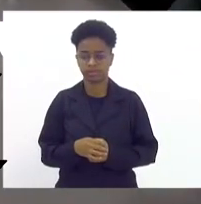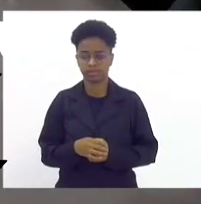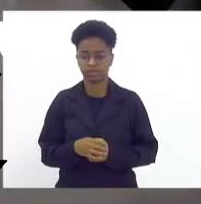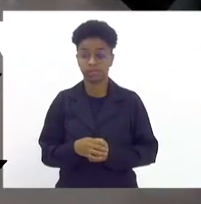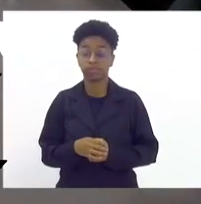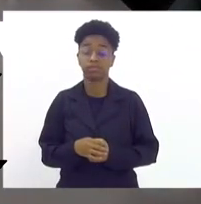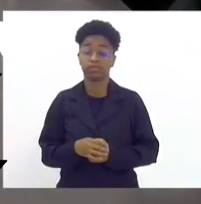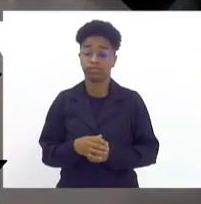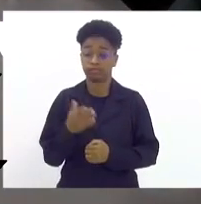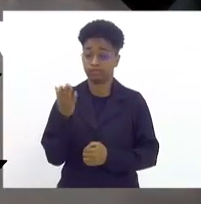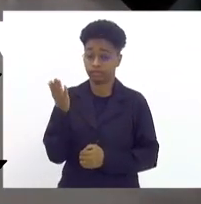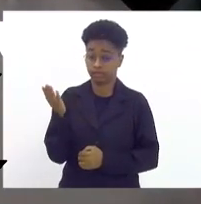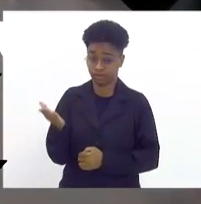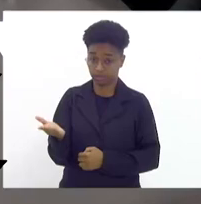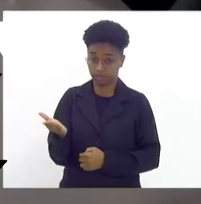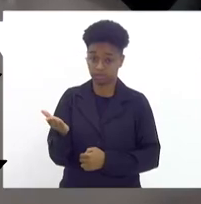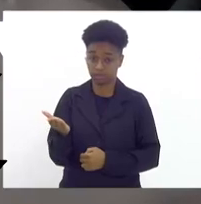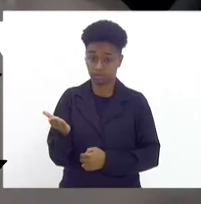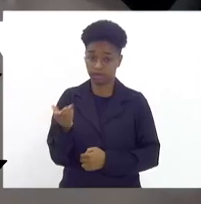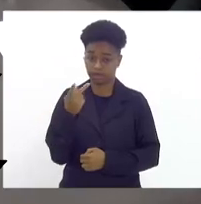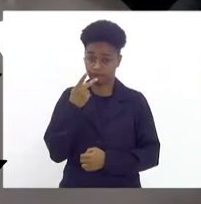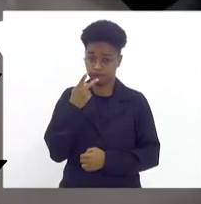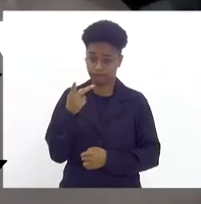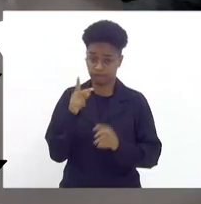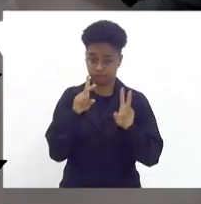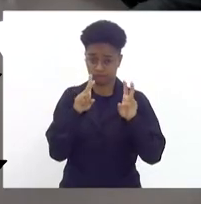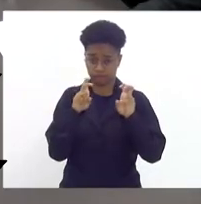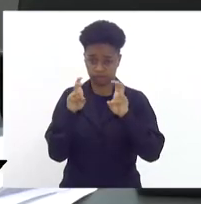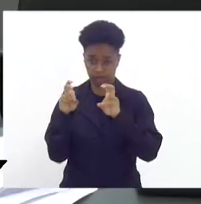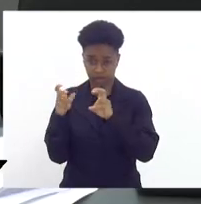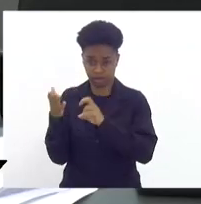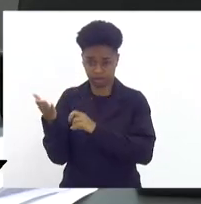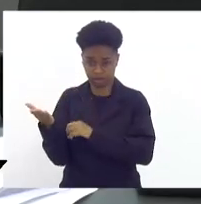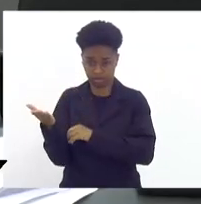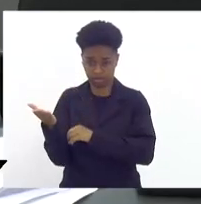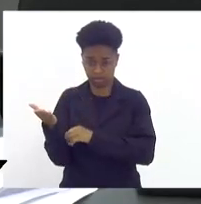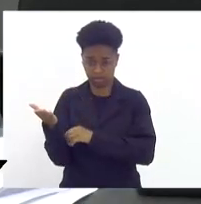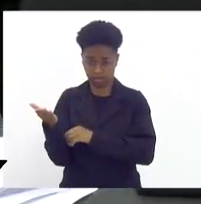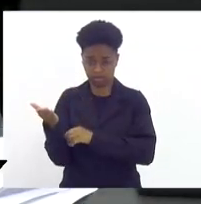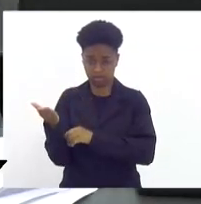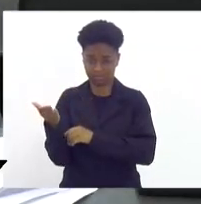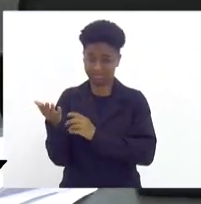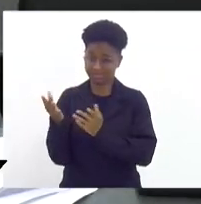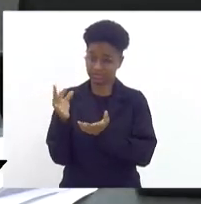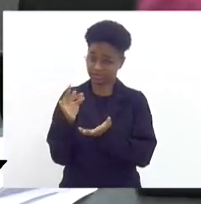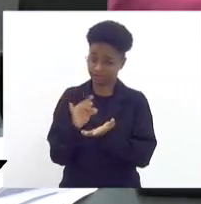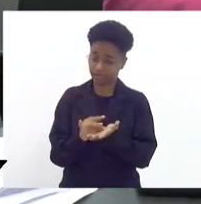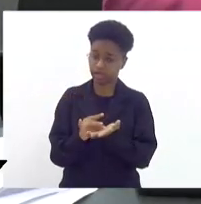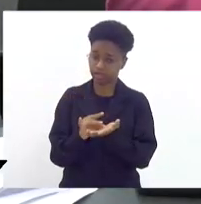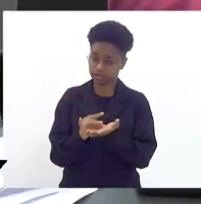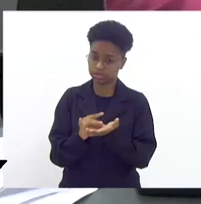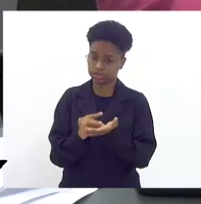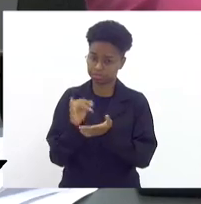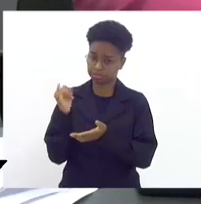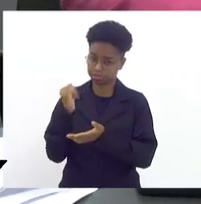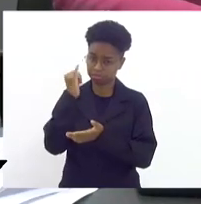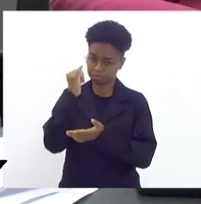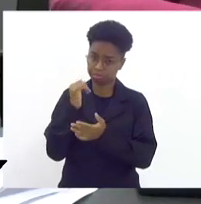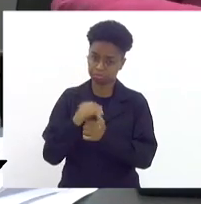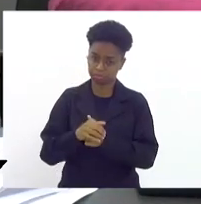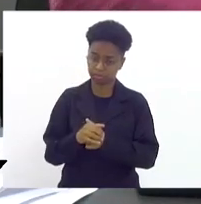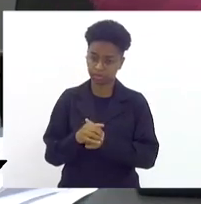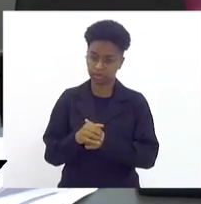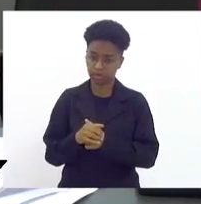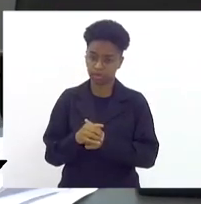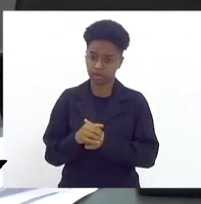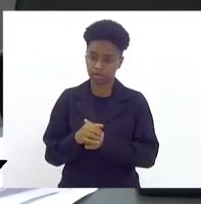Questão que Vossa Excelência levanta, deputado Rodrigo Amorim, tem de fato relevância.